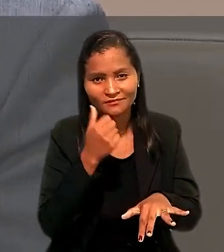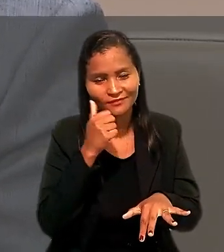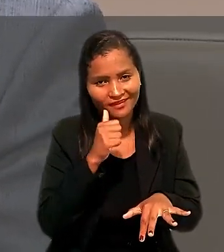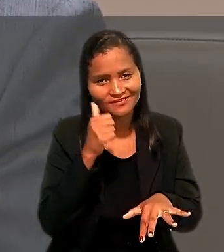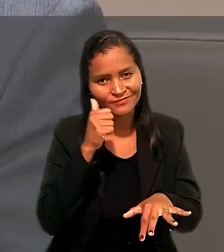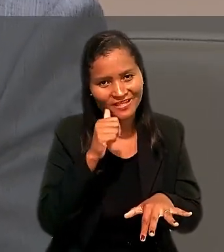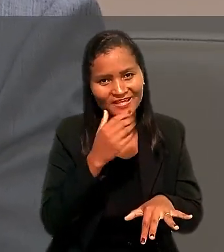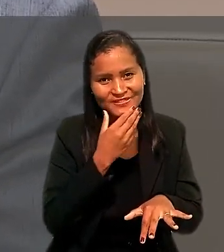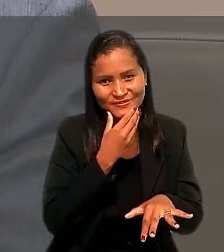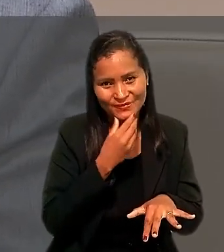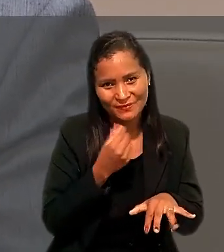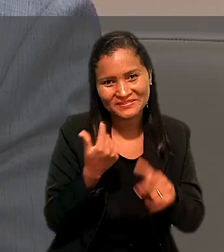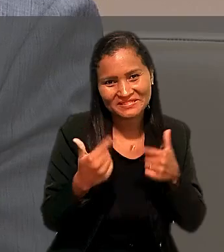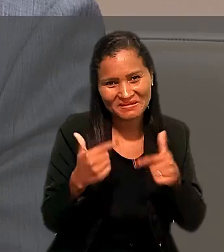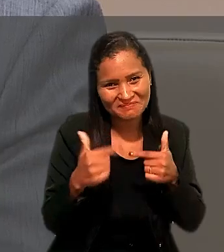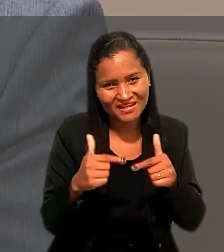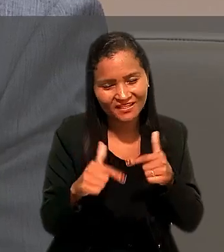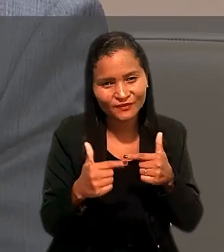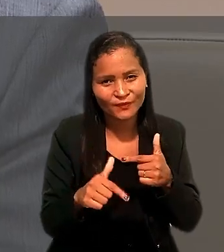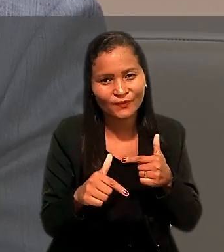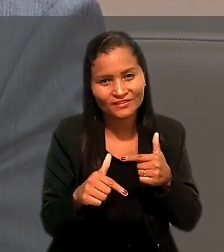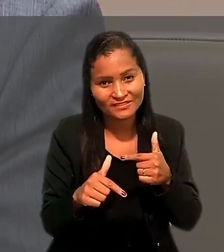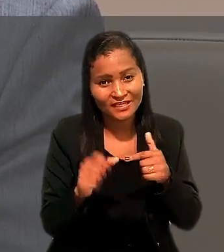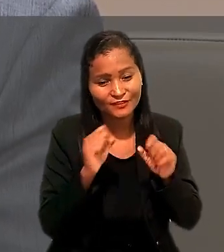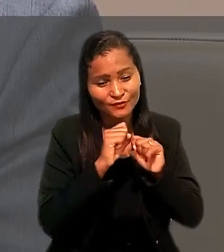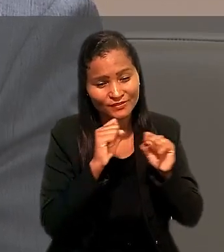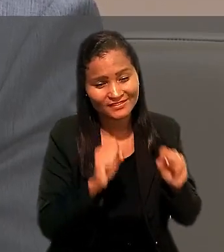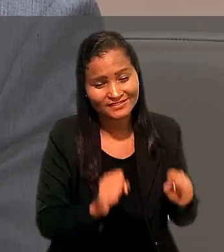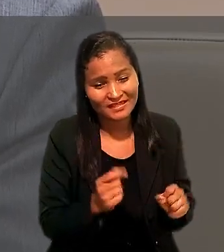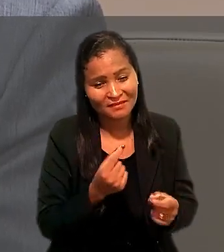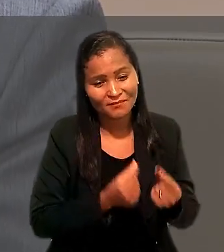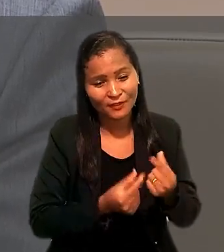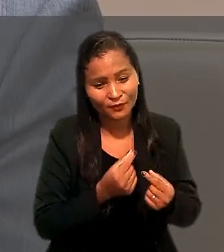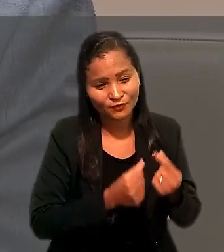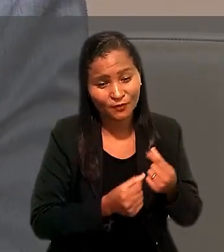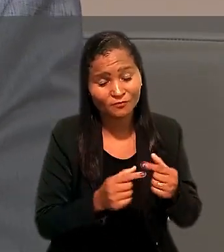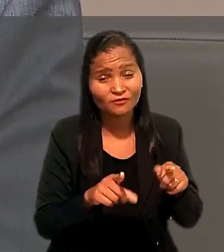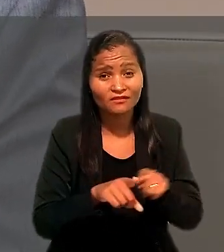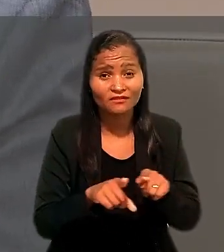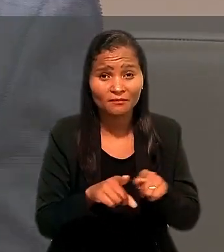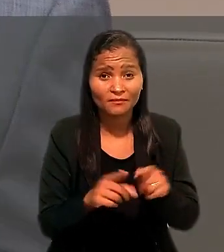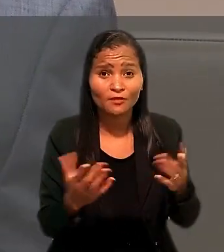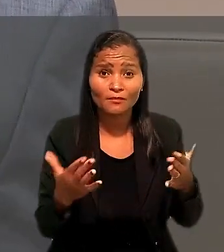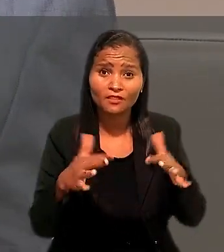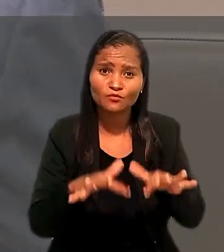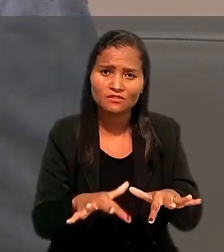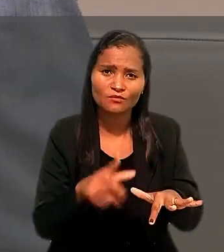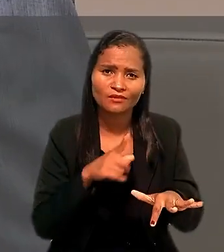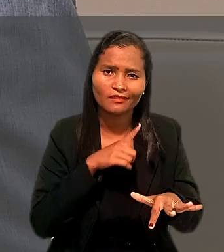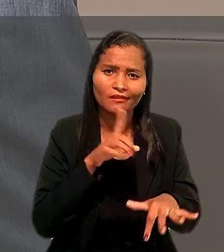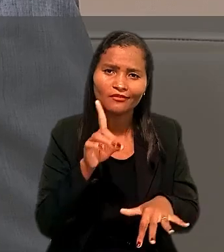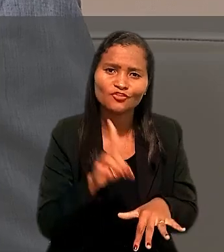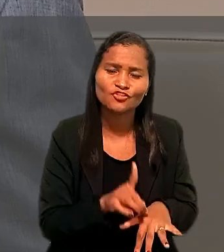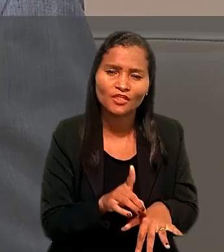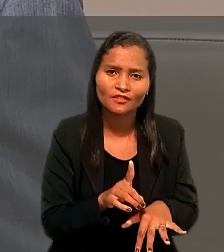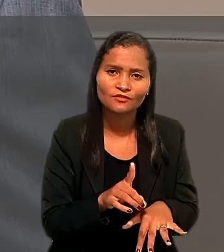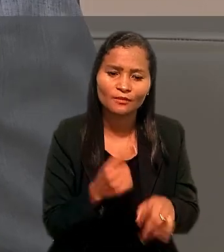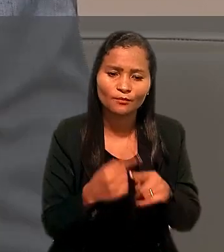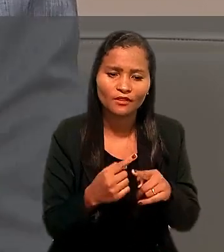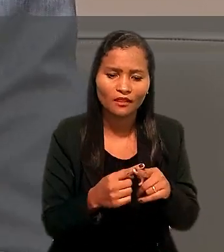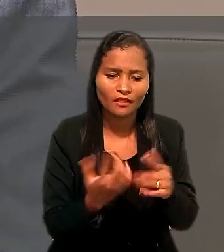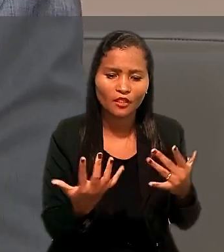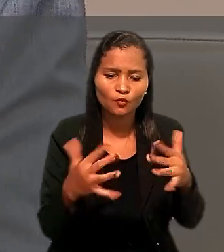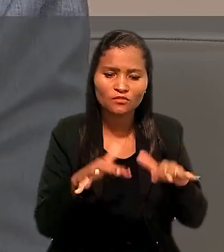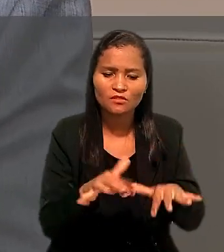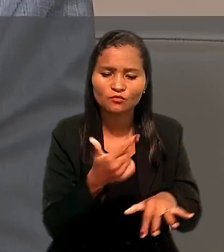e homens, trabalhadores no sistema econômico. E uma inclusão com direitos, porque